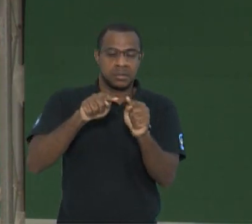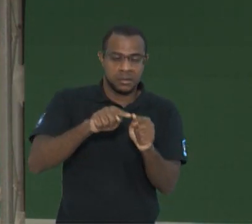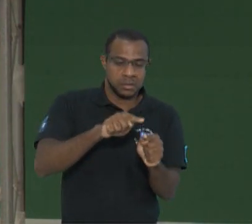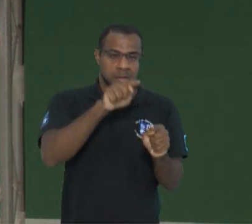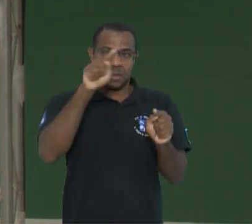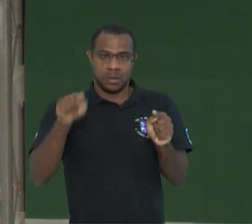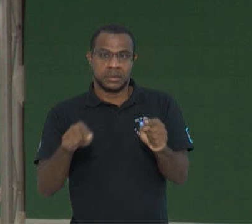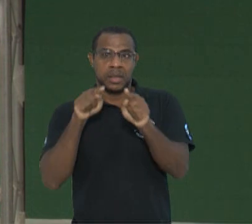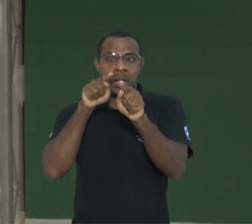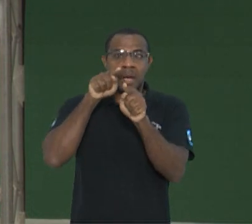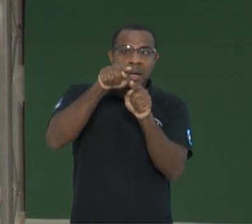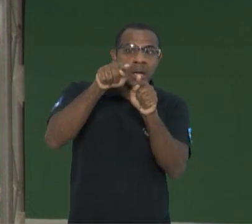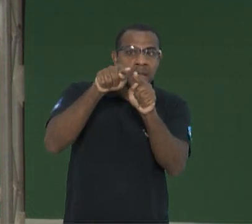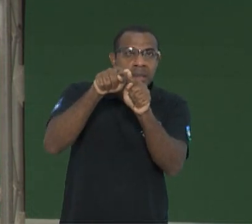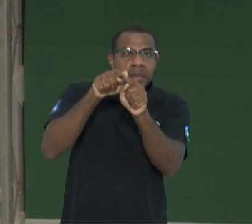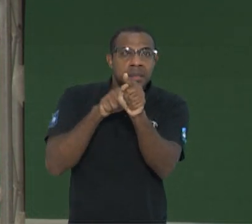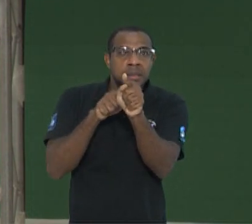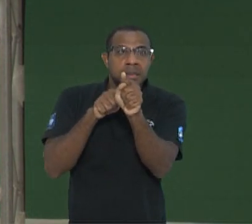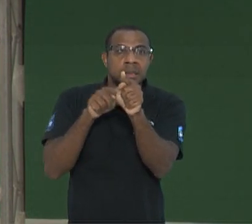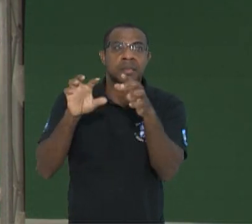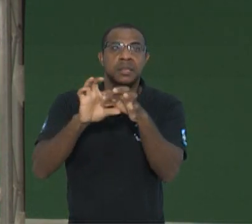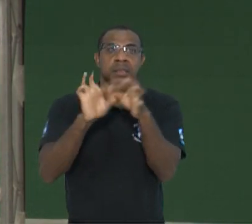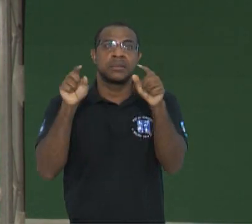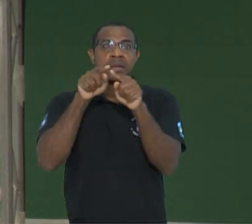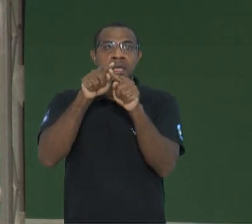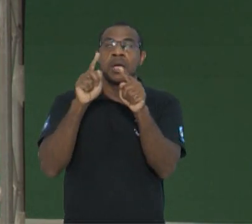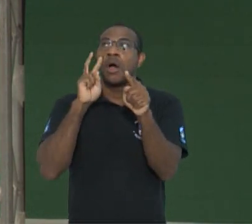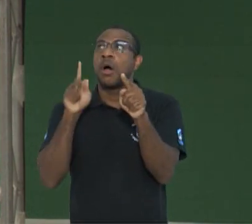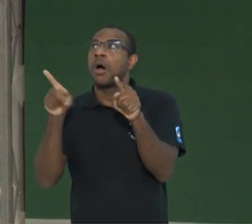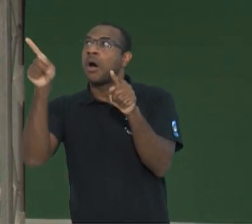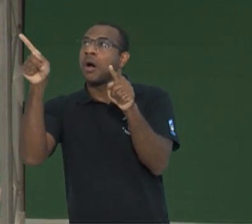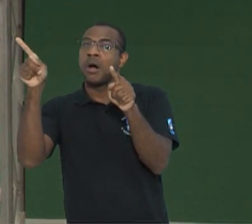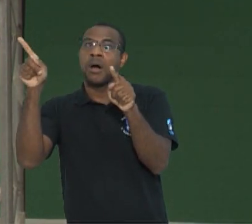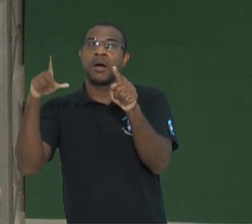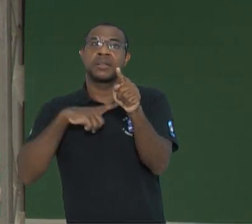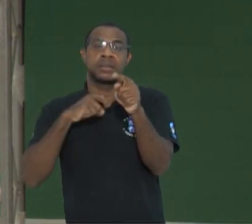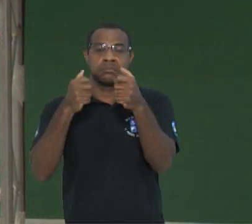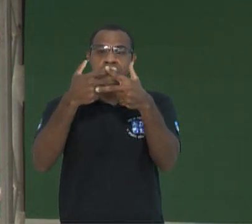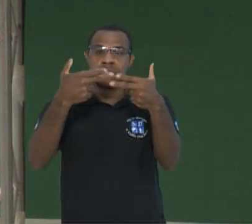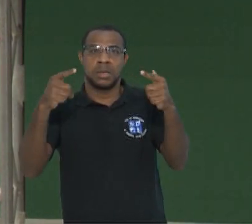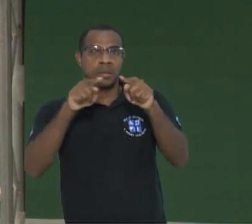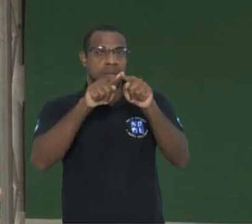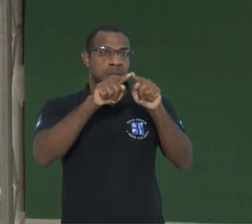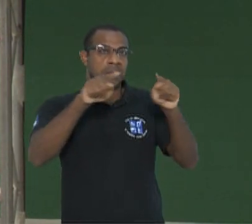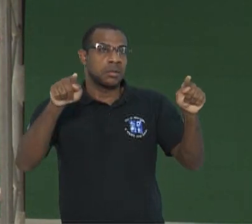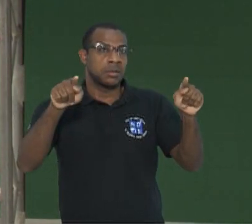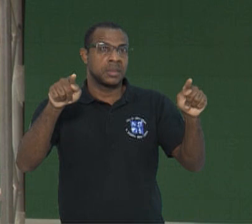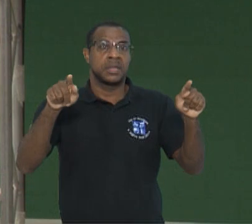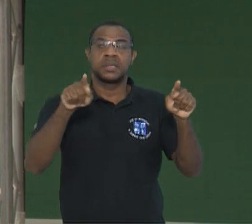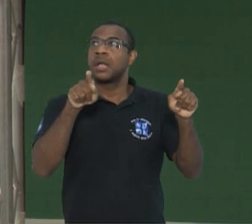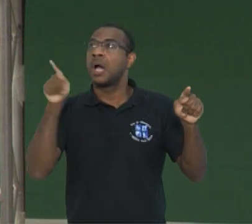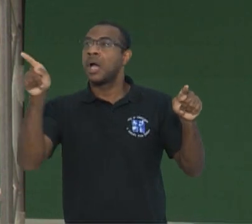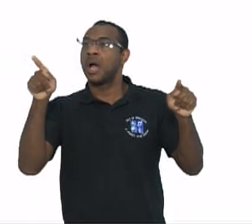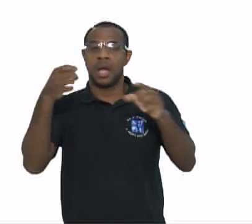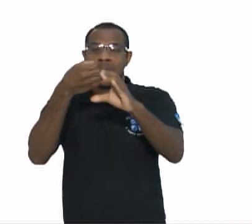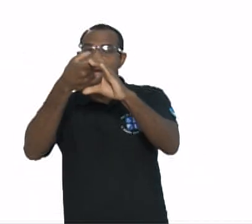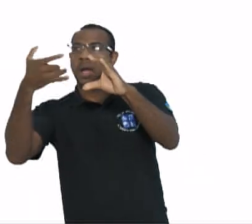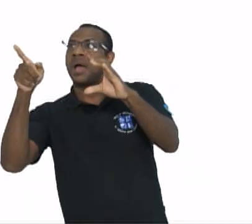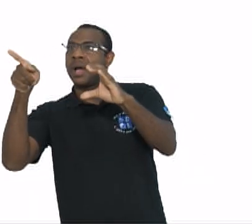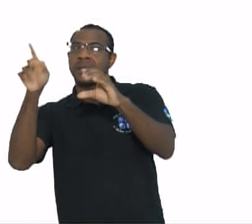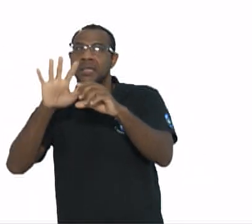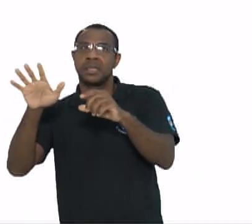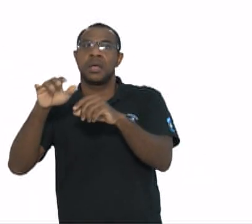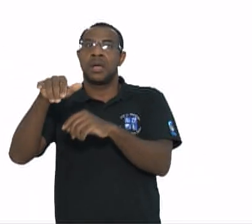centro, tá? Deixei também aqui para vocês os elementos e a equação, sempre uma positiva e uma